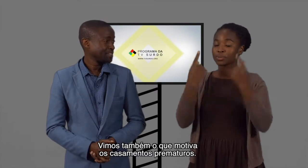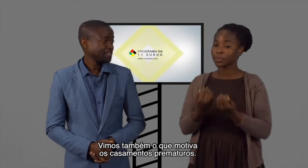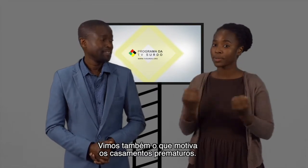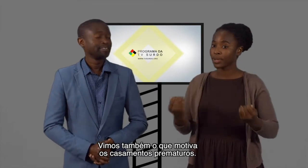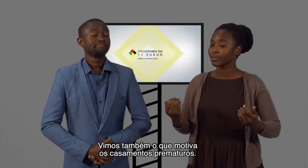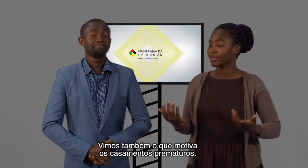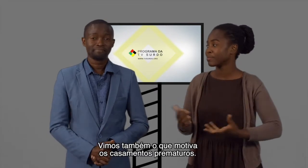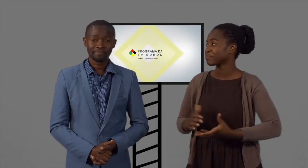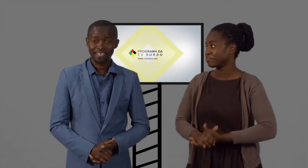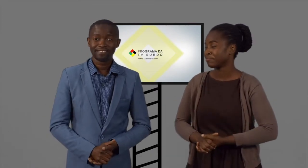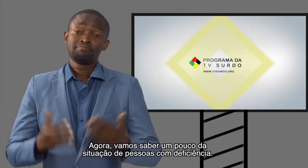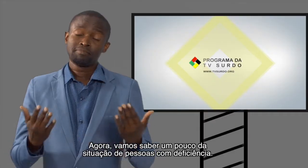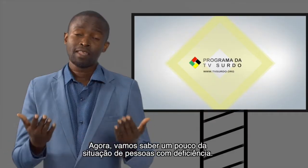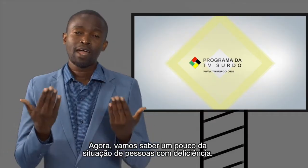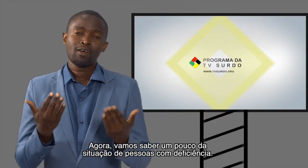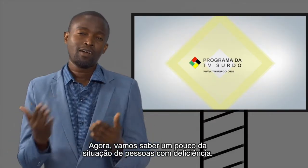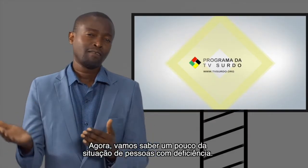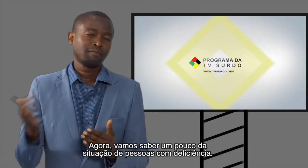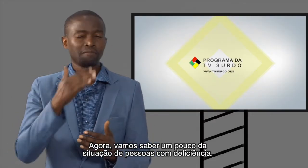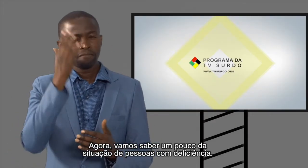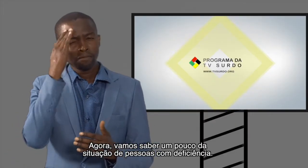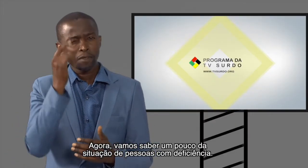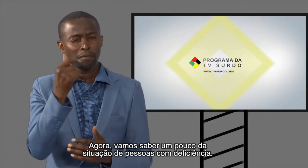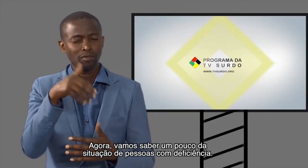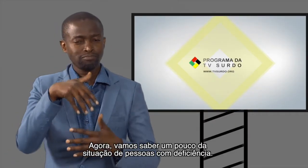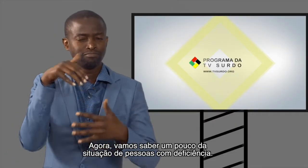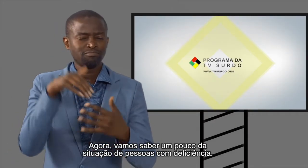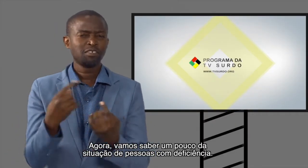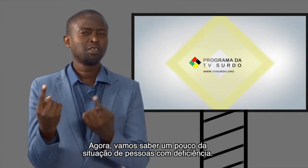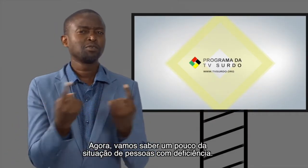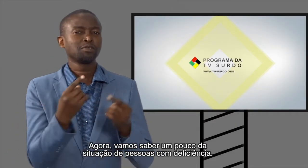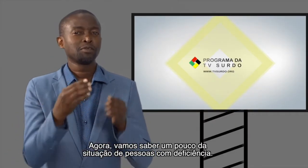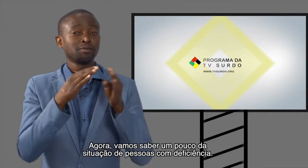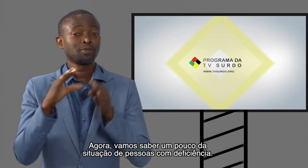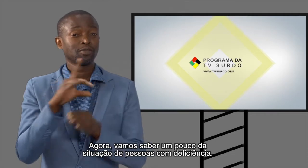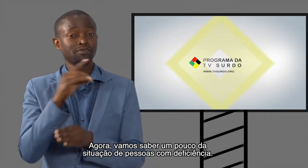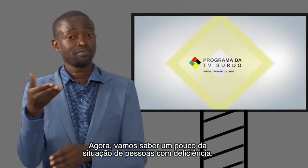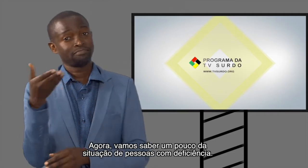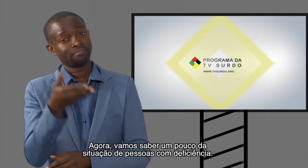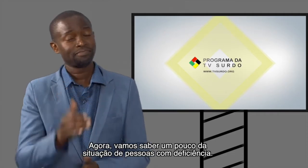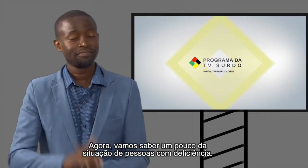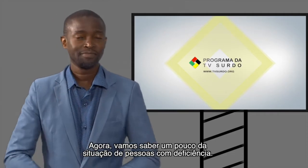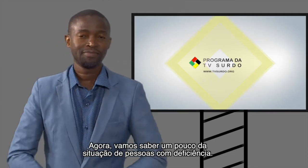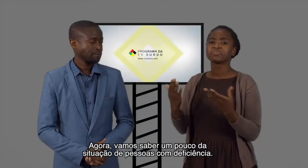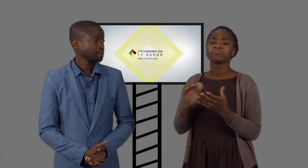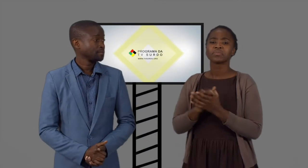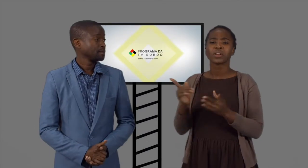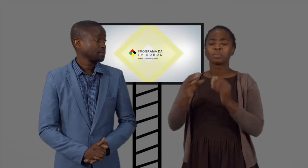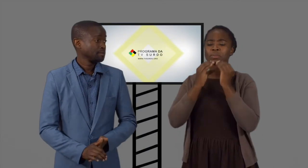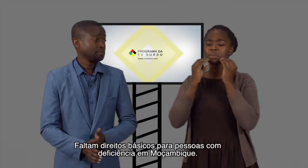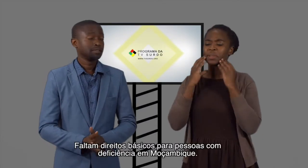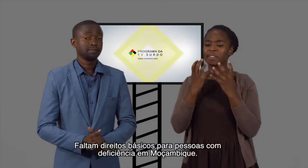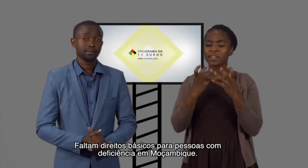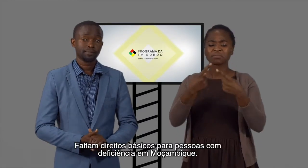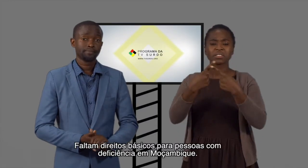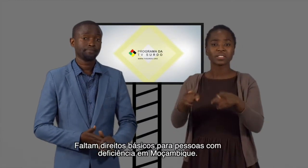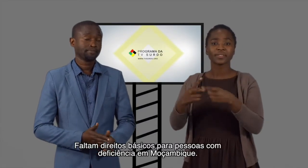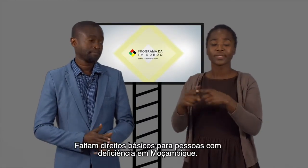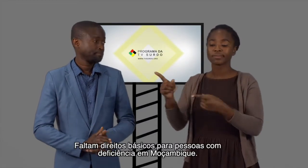prematuros. Agora, vamos saber um pouco da situação da pessoa com deficiência.